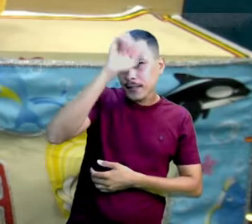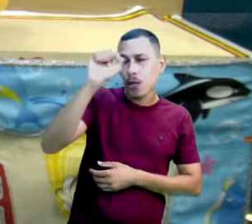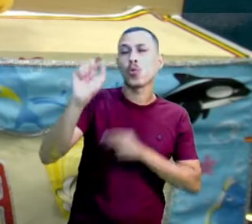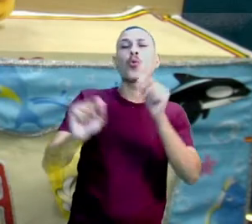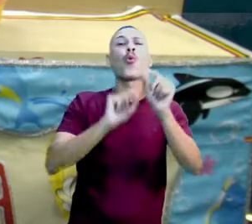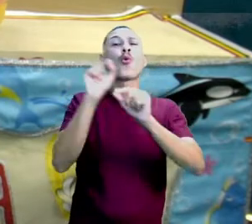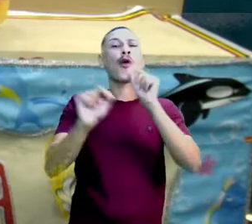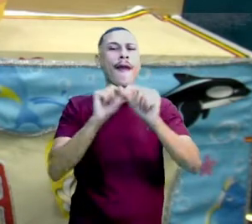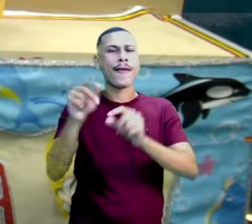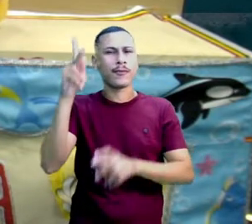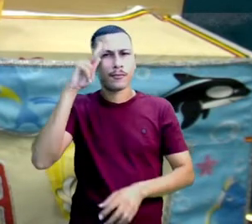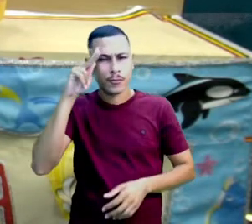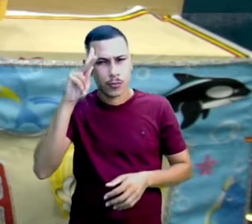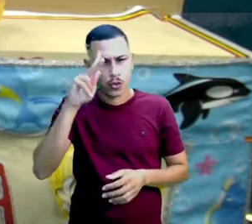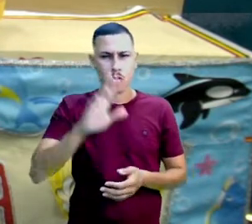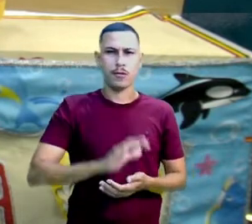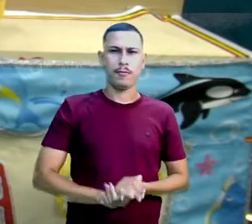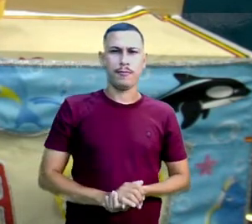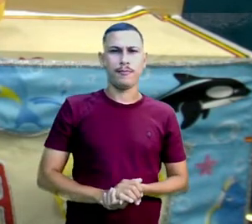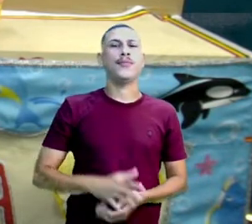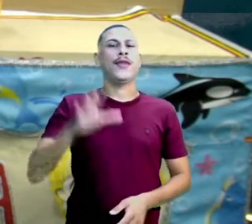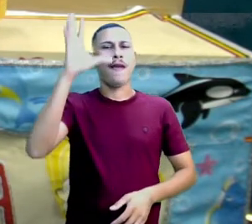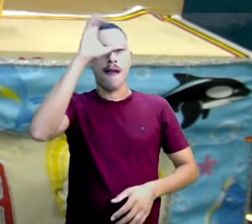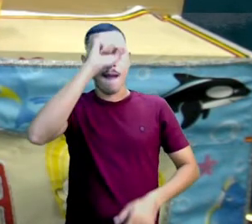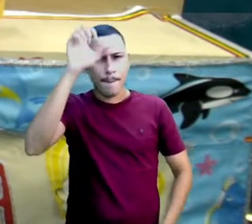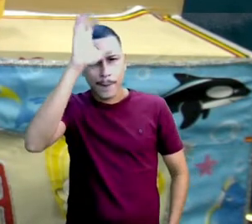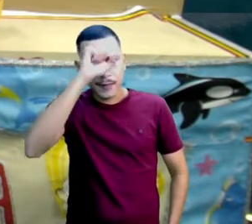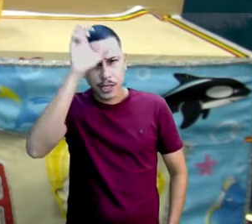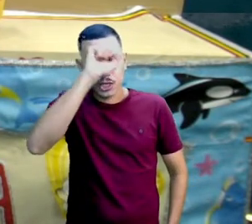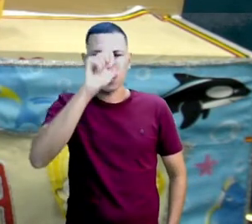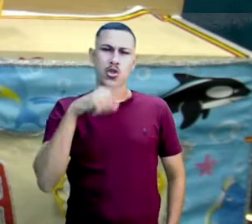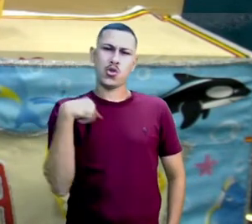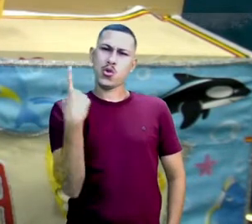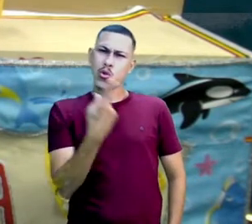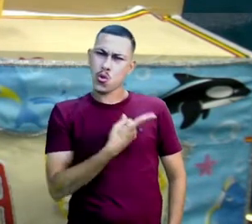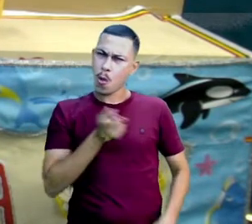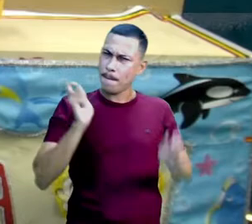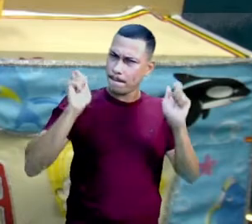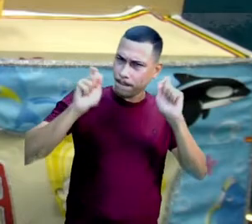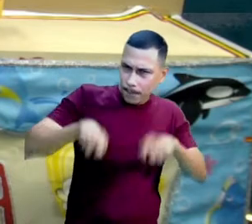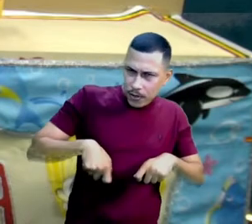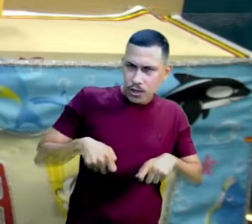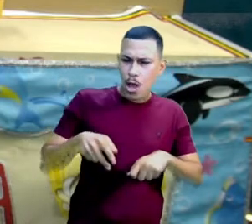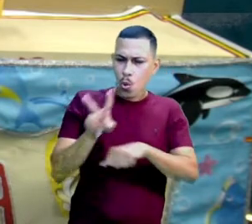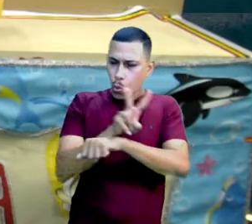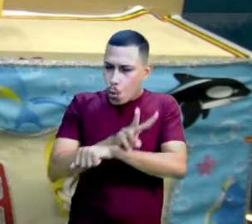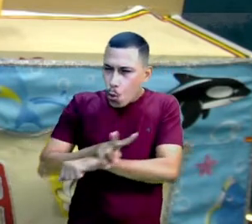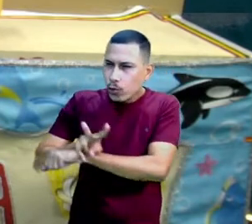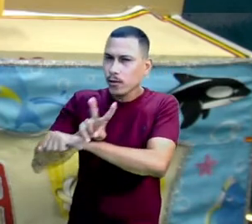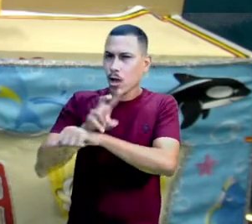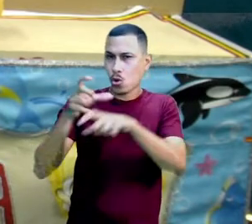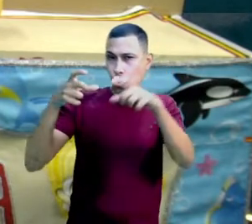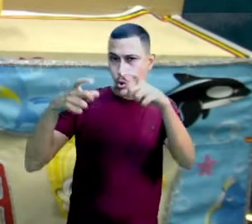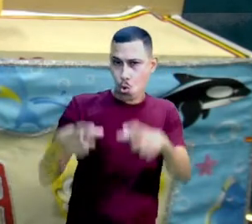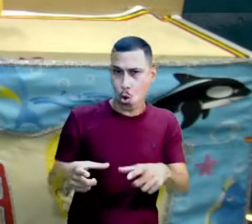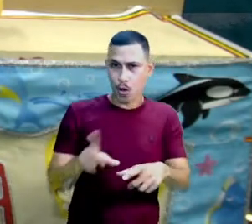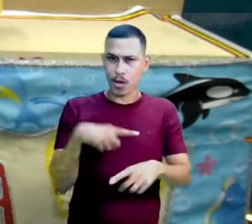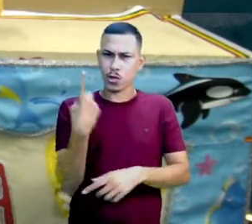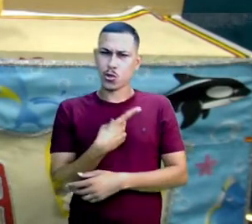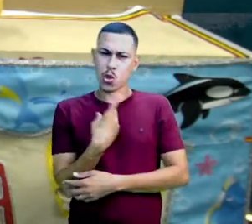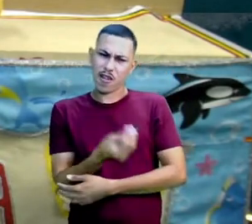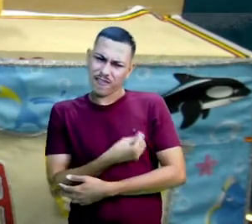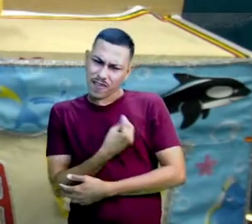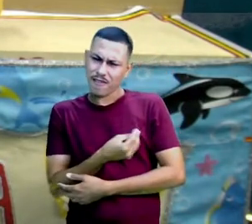que ele aprendeu? Qual? Ele aprendeu que devemos cuidar do nosso ambiente e viver